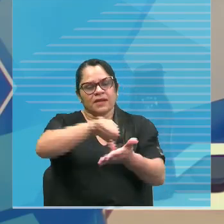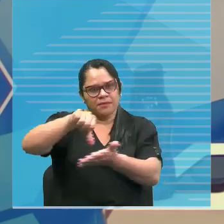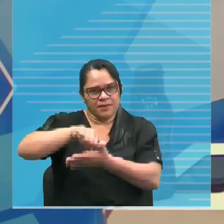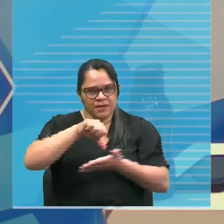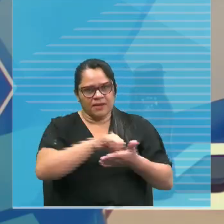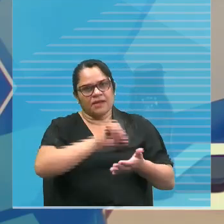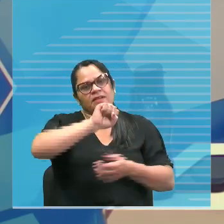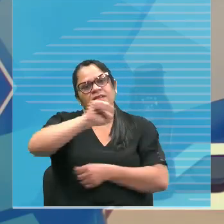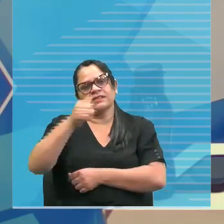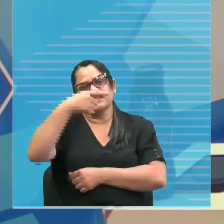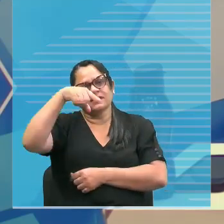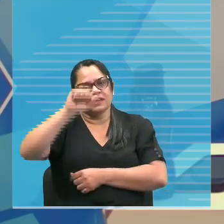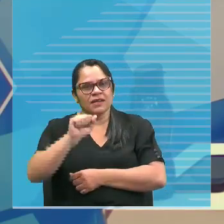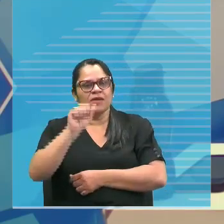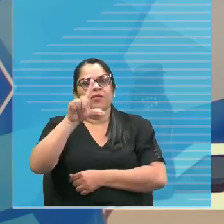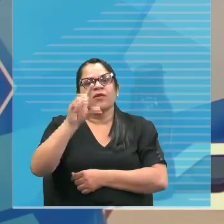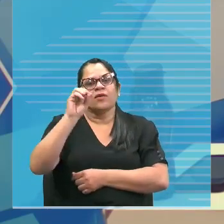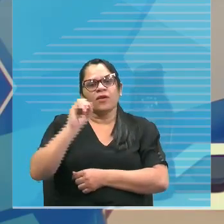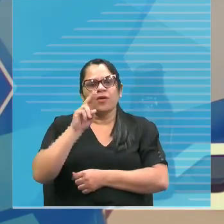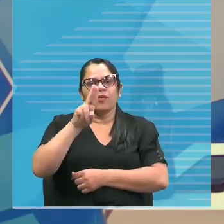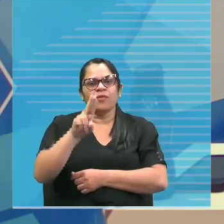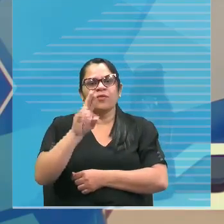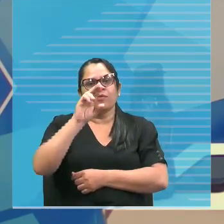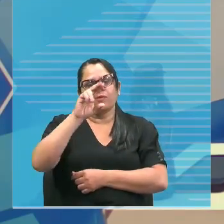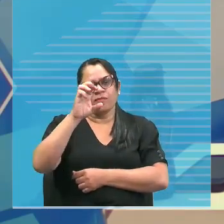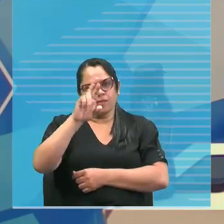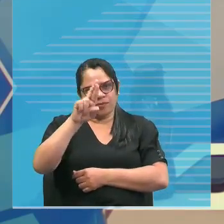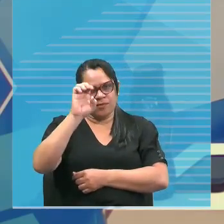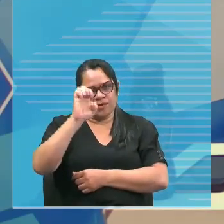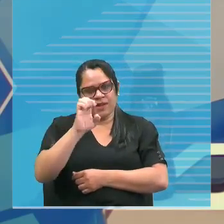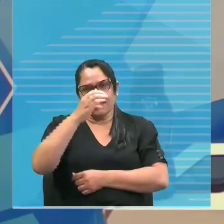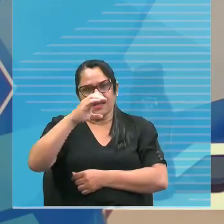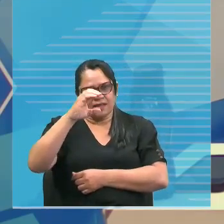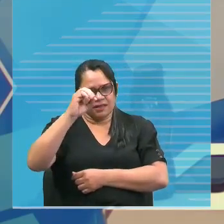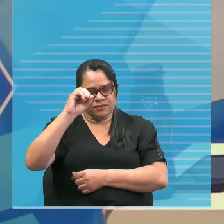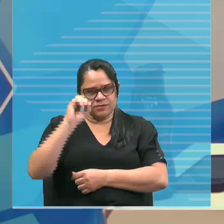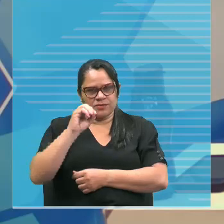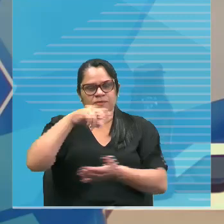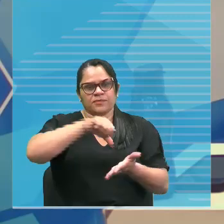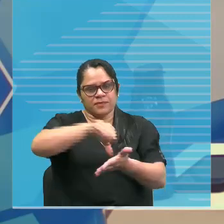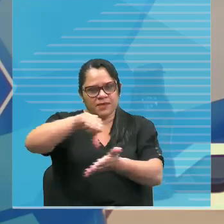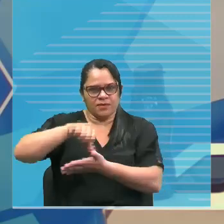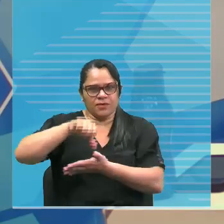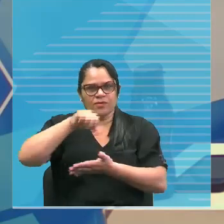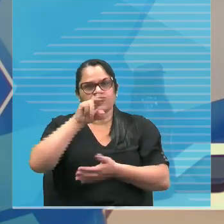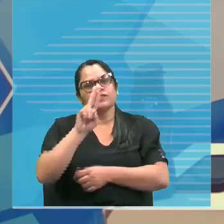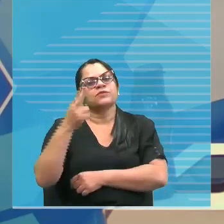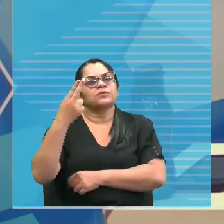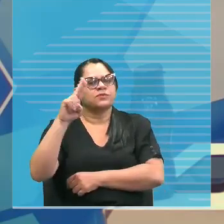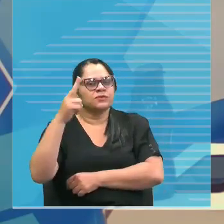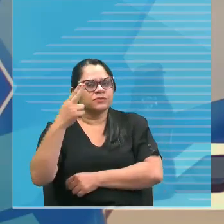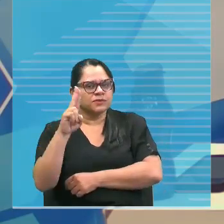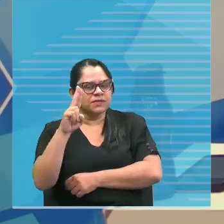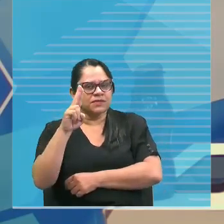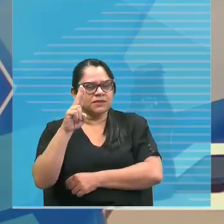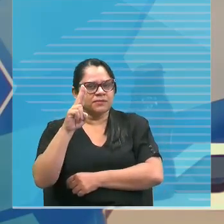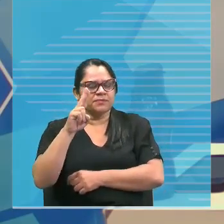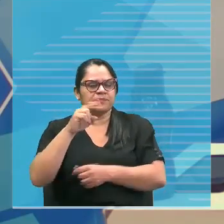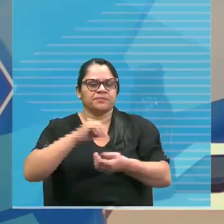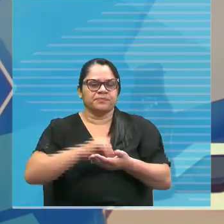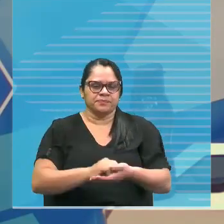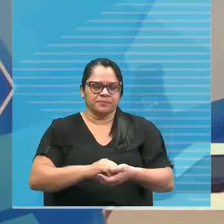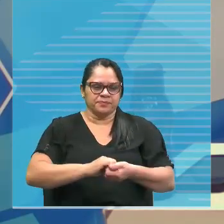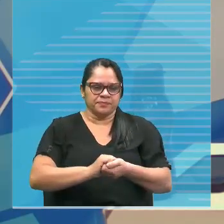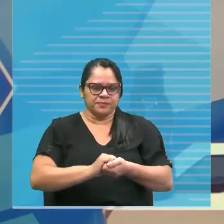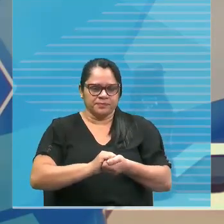Piauí Santa Cruz dos Milagres pessoal de Uruçuí e sim é